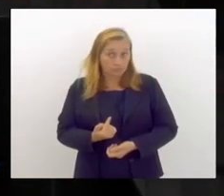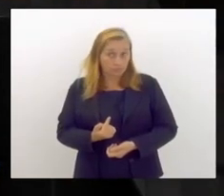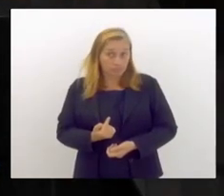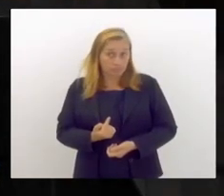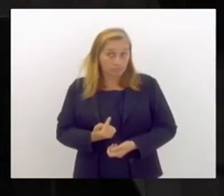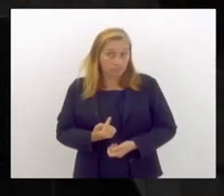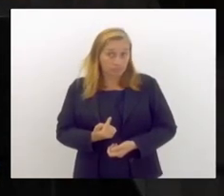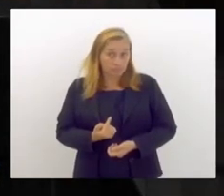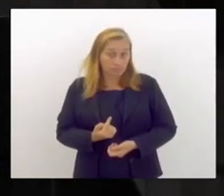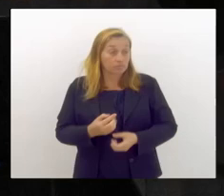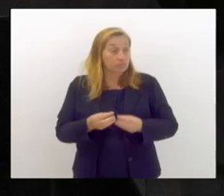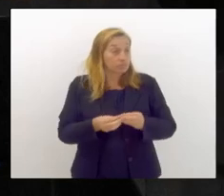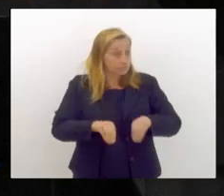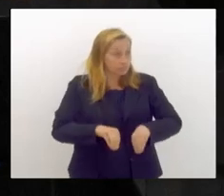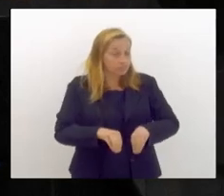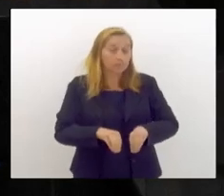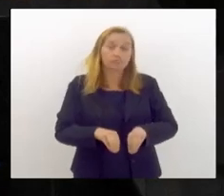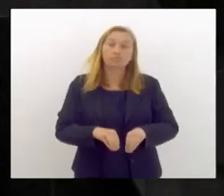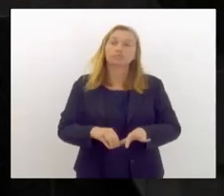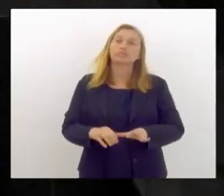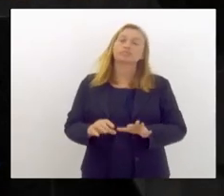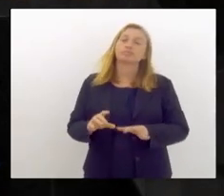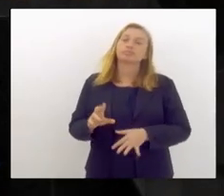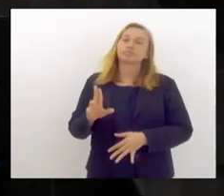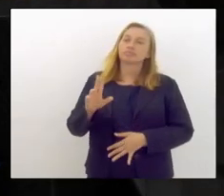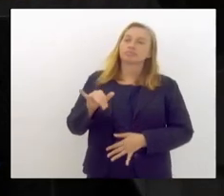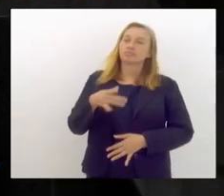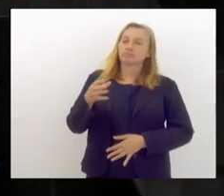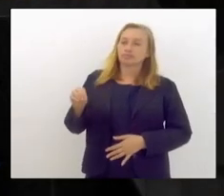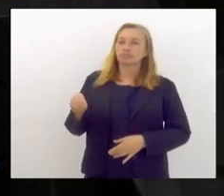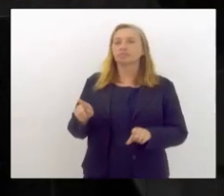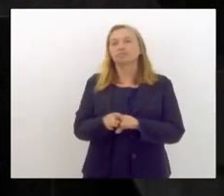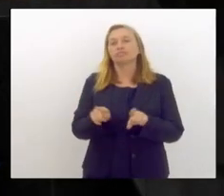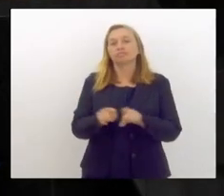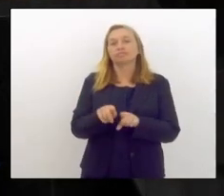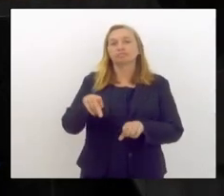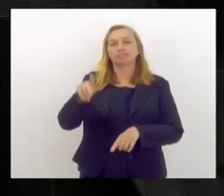União e pela Petrobras do senhor Paul Prats.